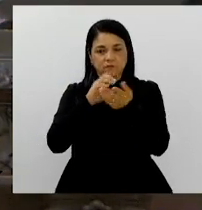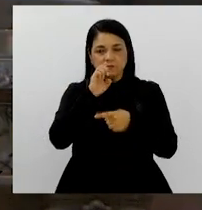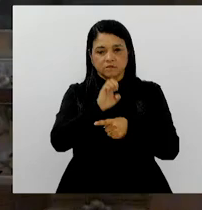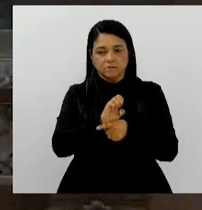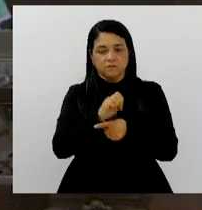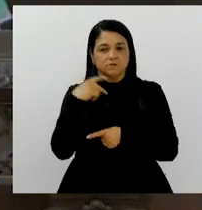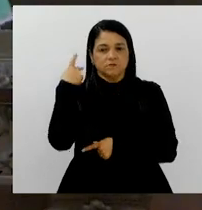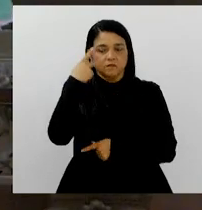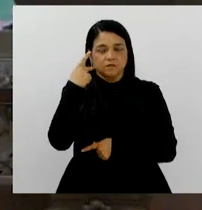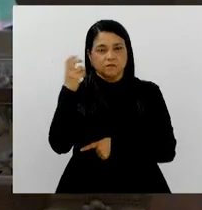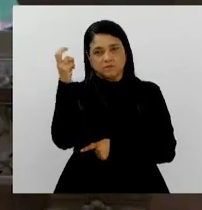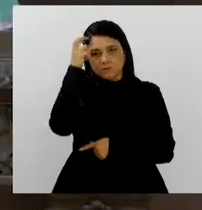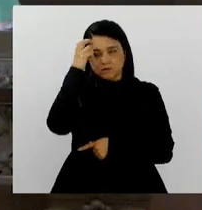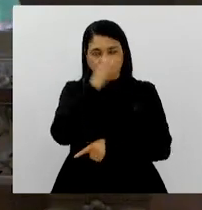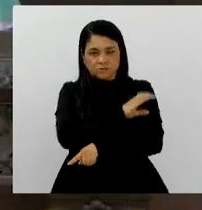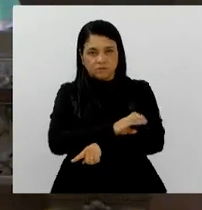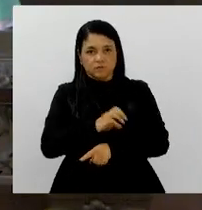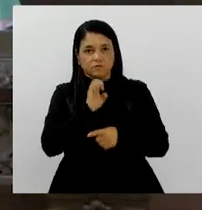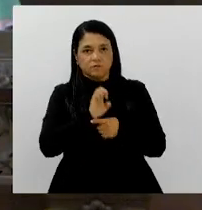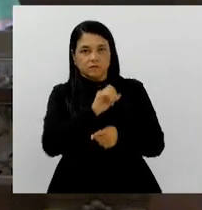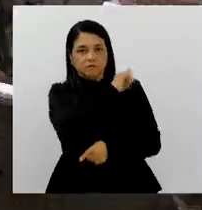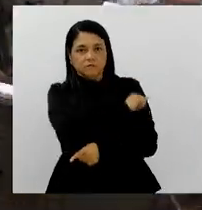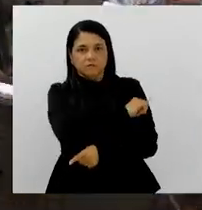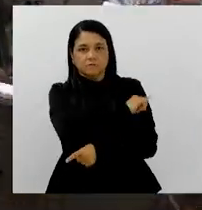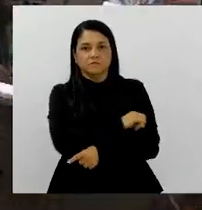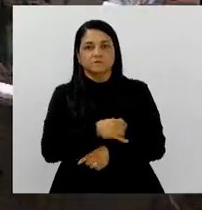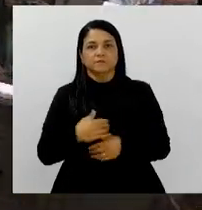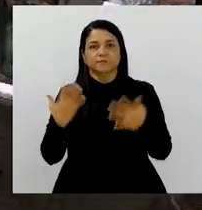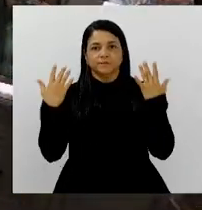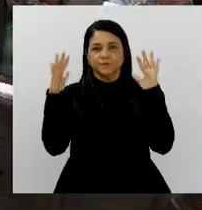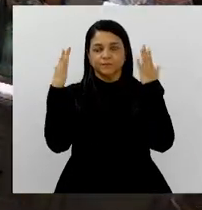Políticas Culturais do Estado do Rio de Janeiro.